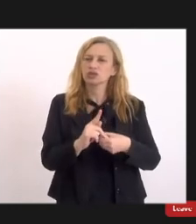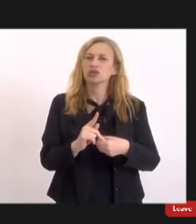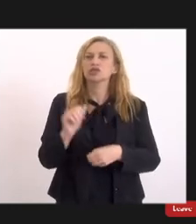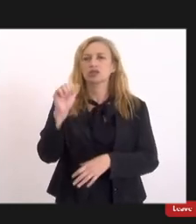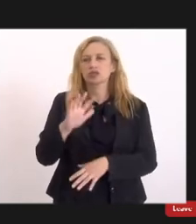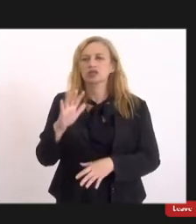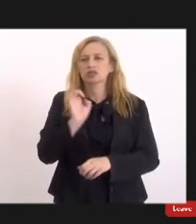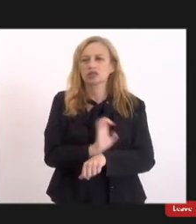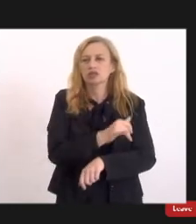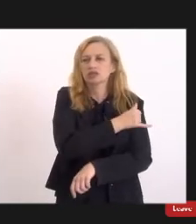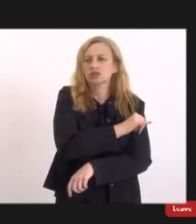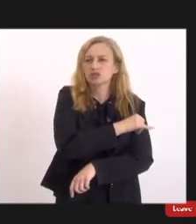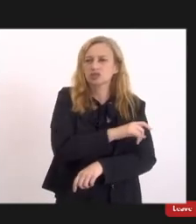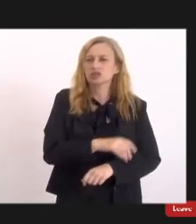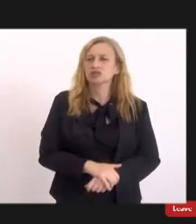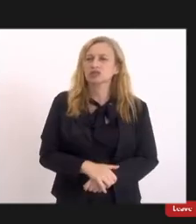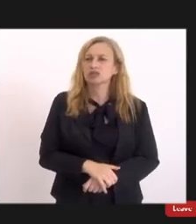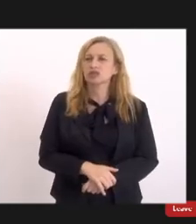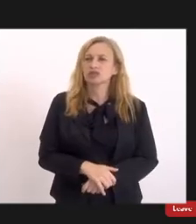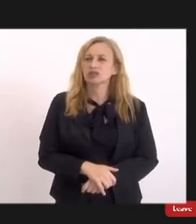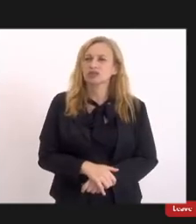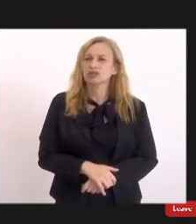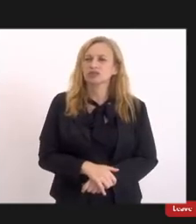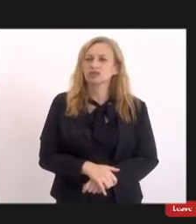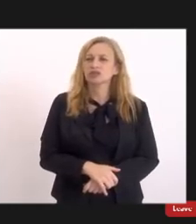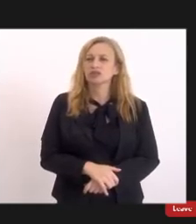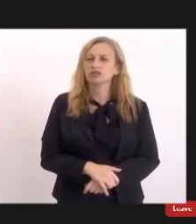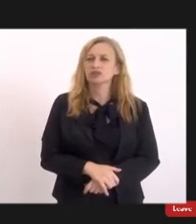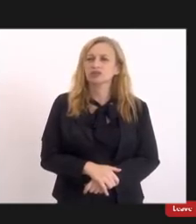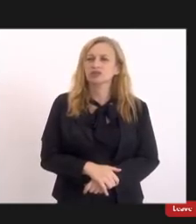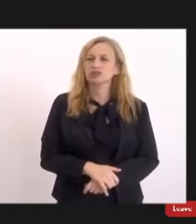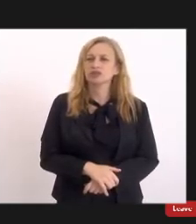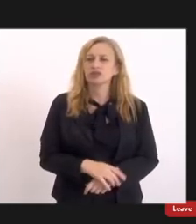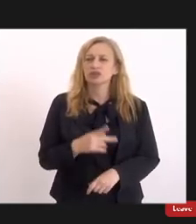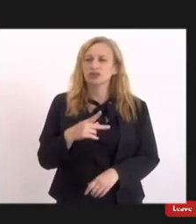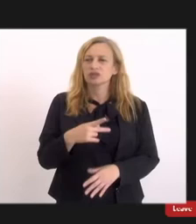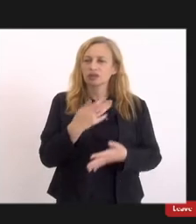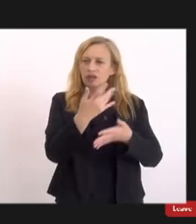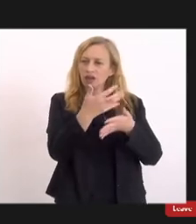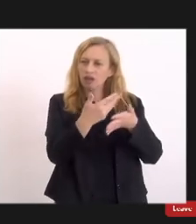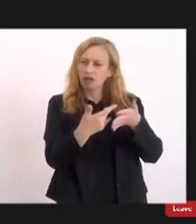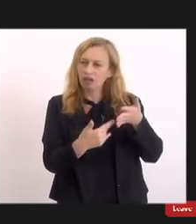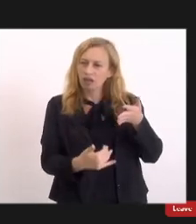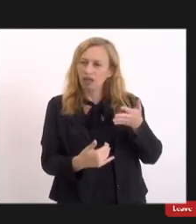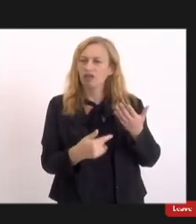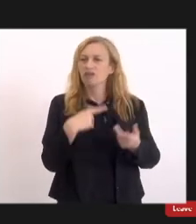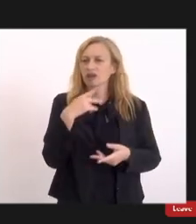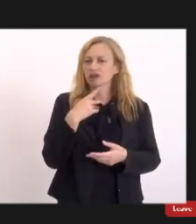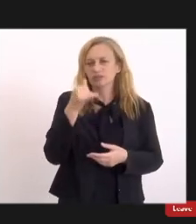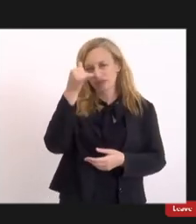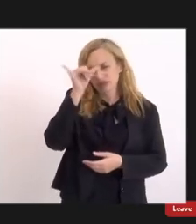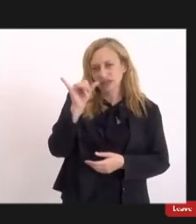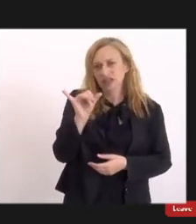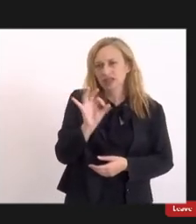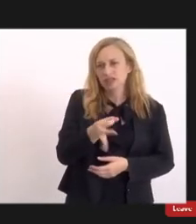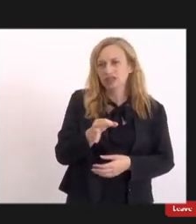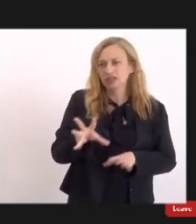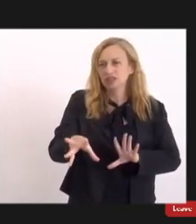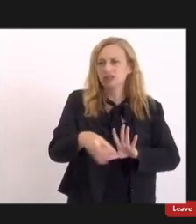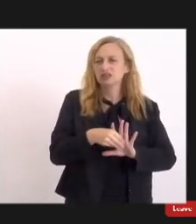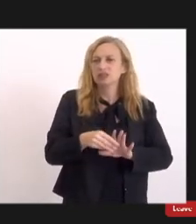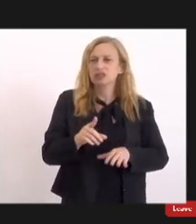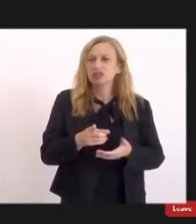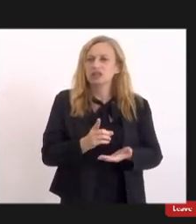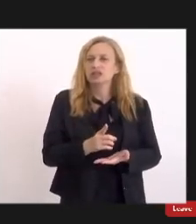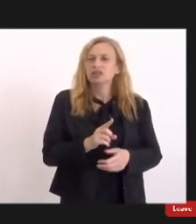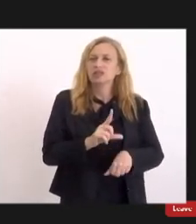Rio de Janeiro tem feito tantas medidas, apesar de já ter perdido na Justiça, para evitar a implementação de um terço de carga horária,